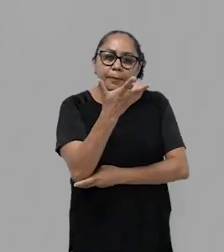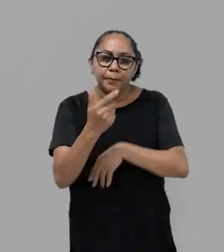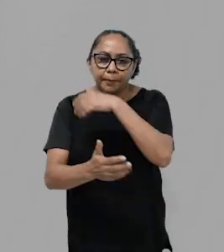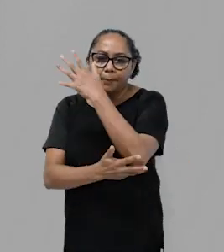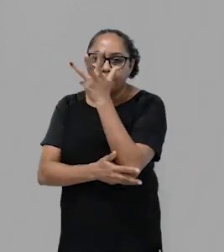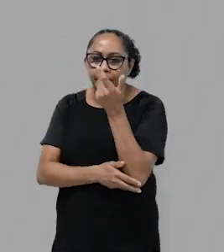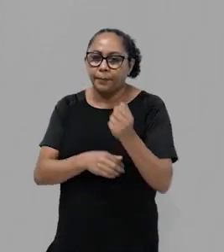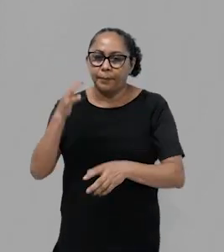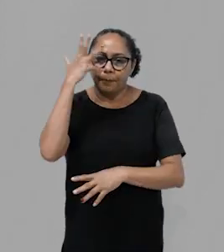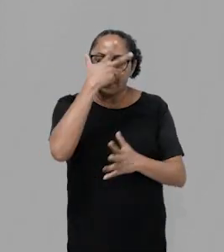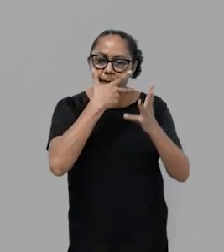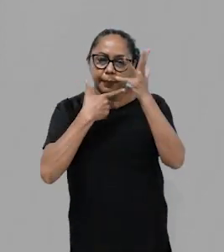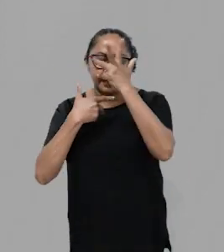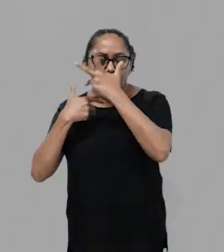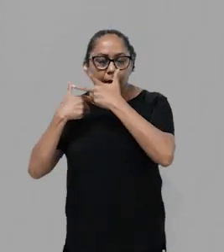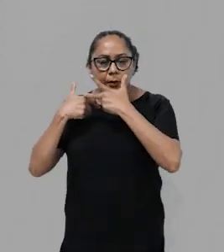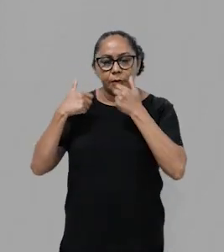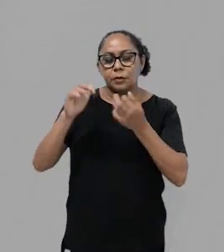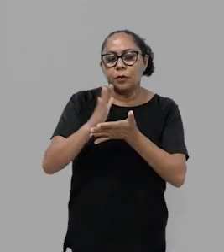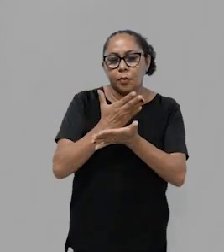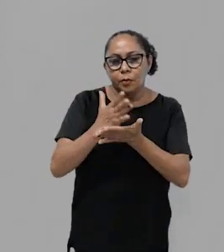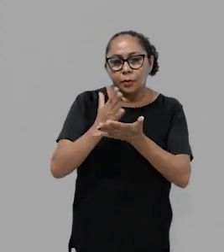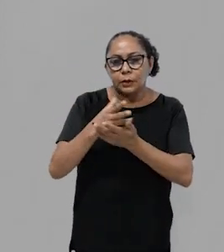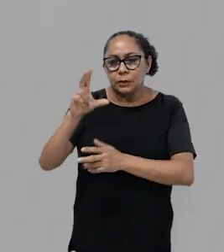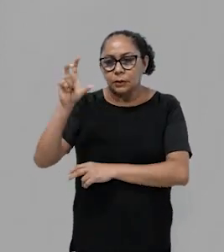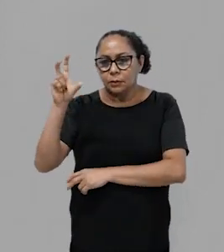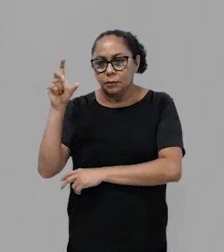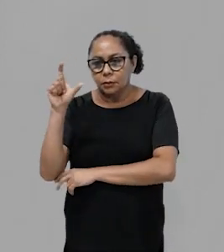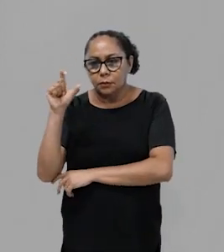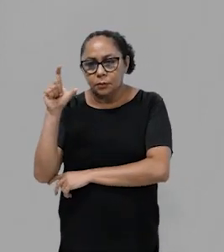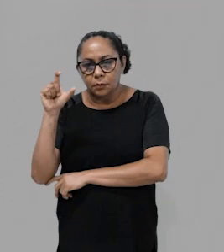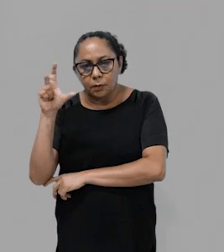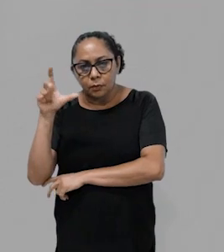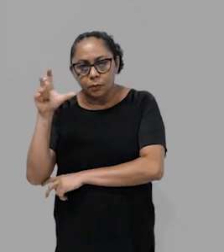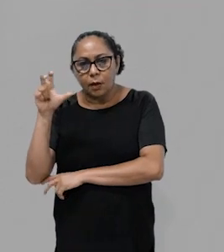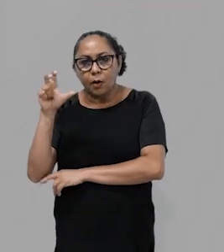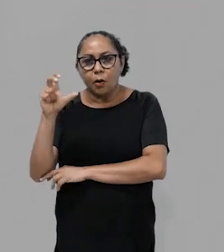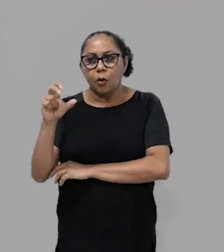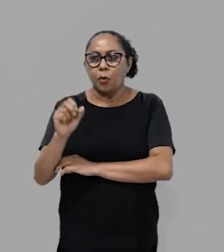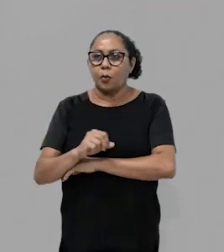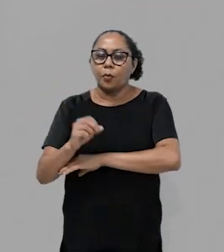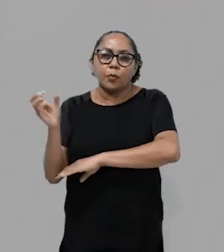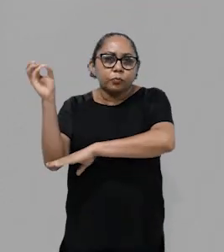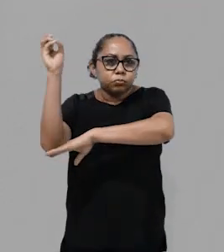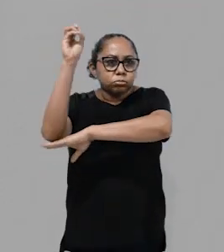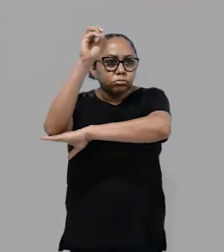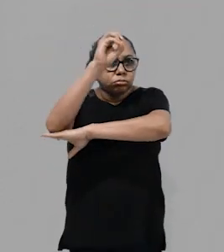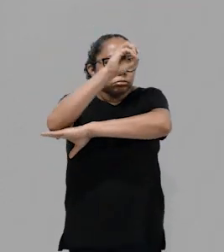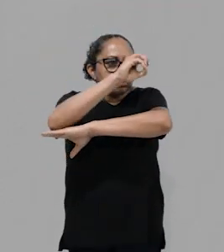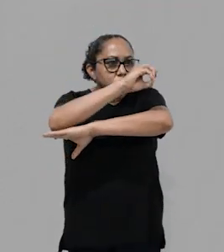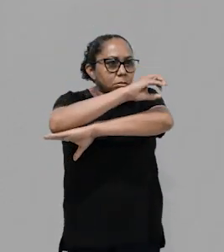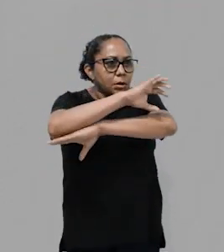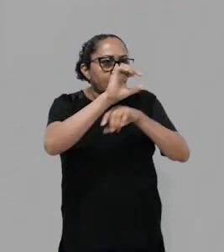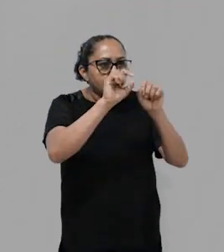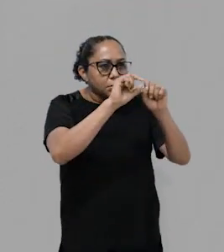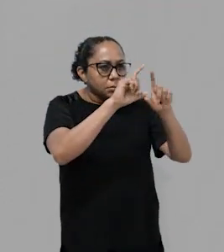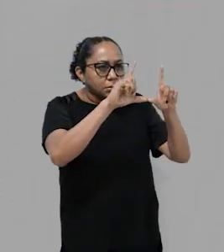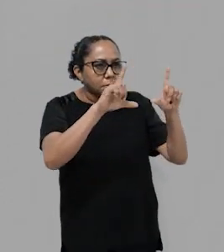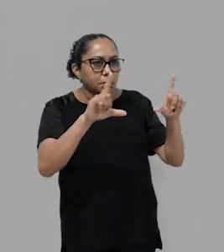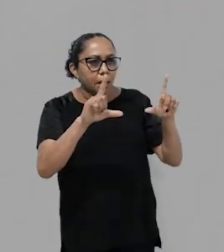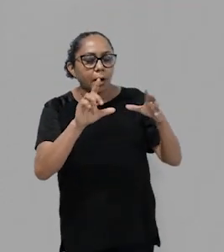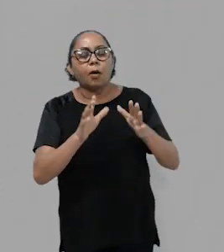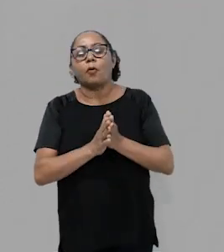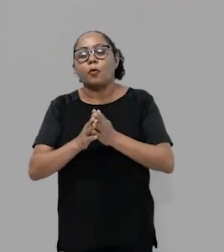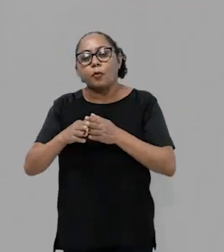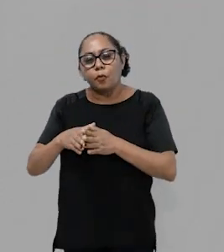exemplo, postar em Instagram, fotos do pôr do sol, de paisagens, viajou de barco, é mais ou menos isso